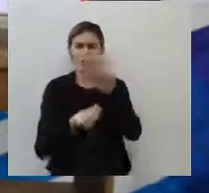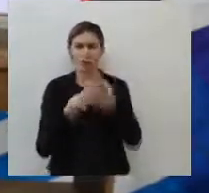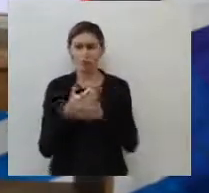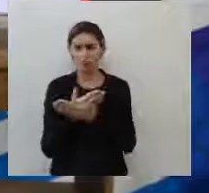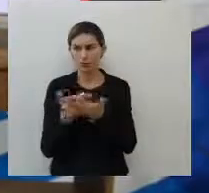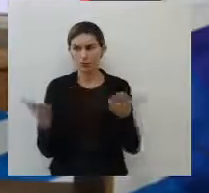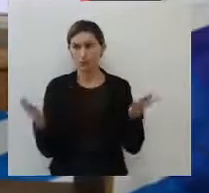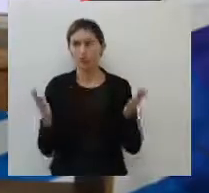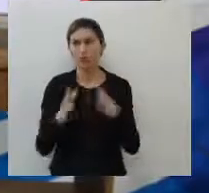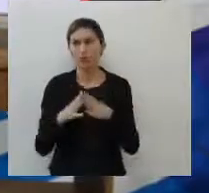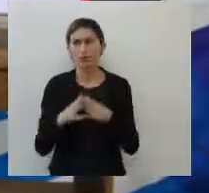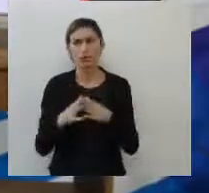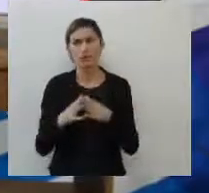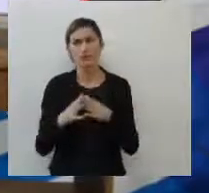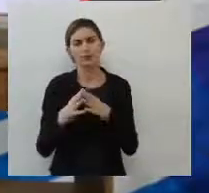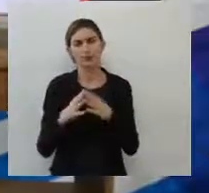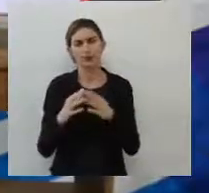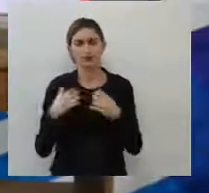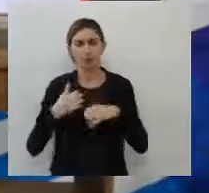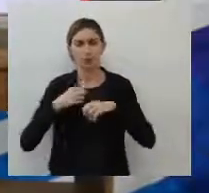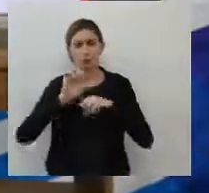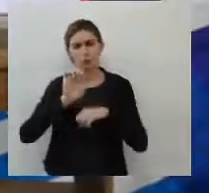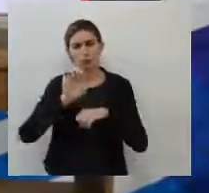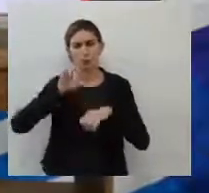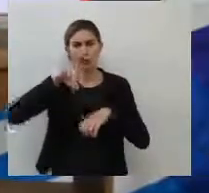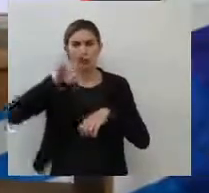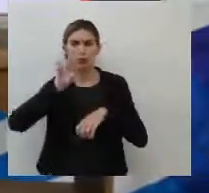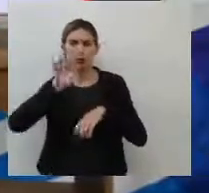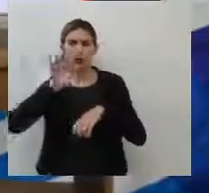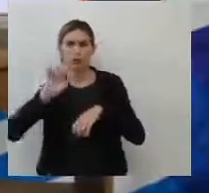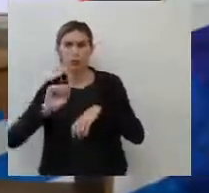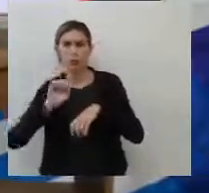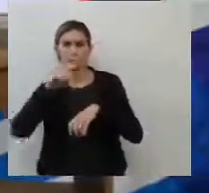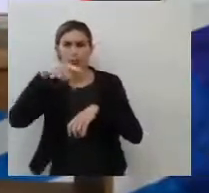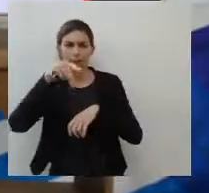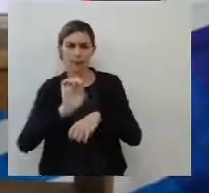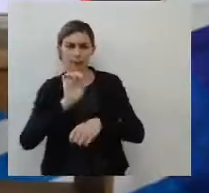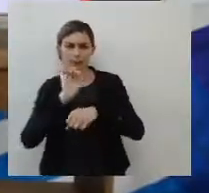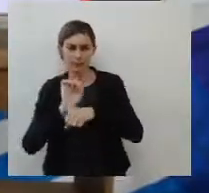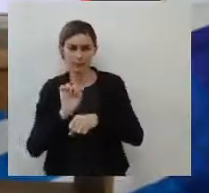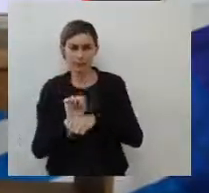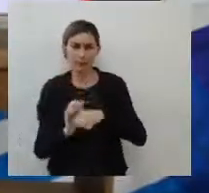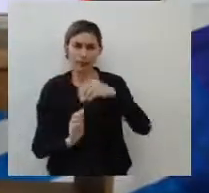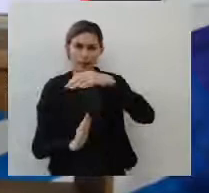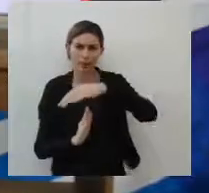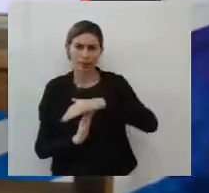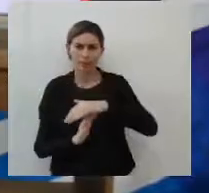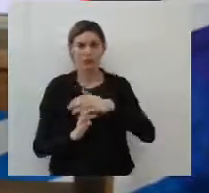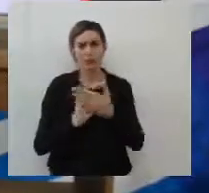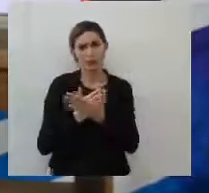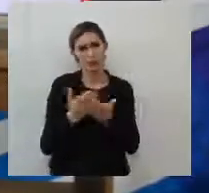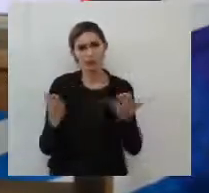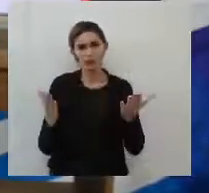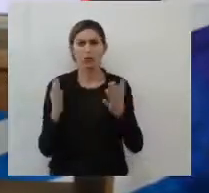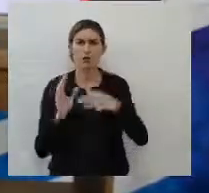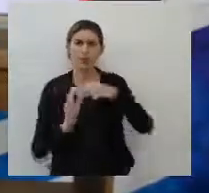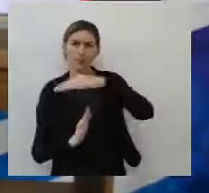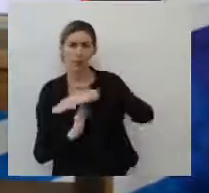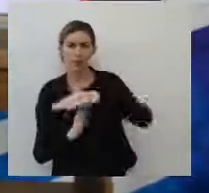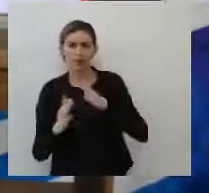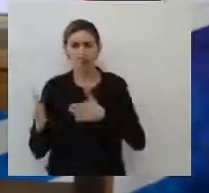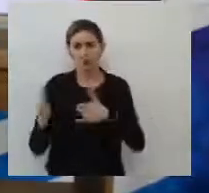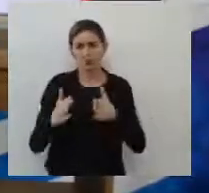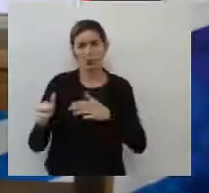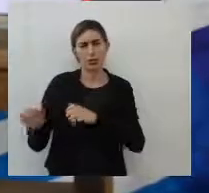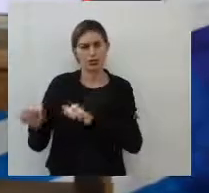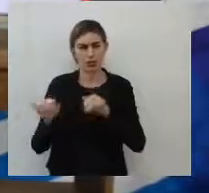tá? O EducaPE vai fazer uma pequena pausa, tá? A gente vai dar uma pausa durante